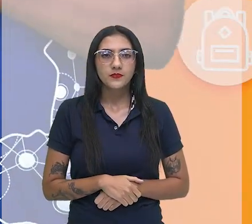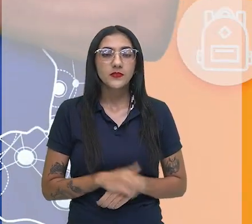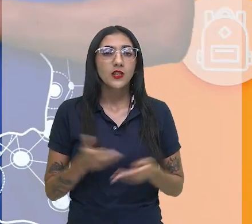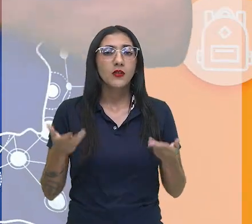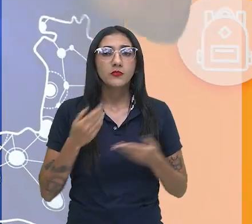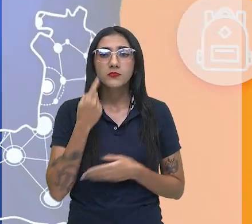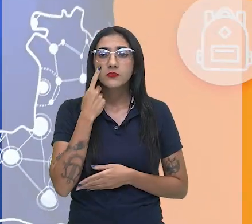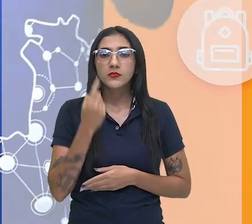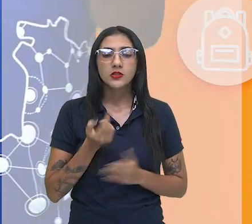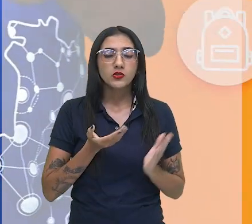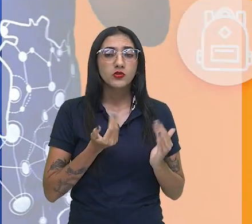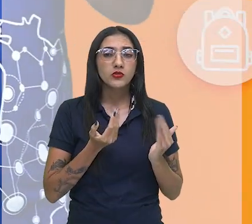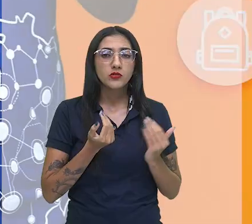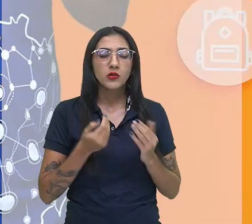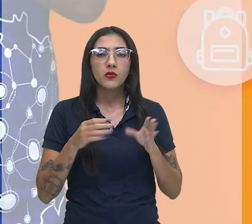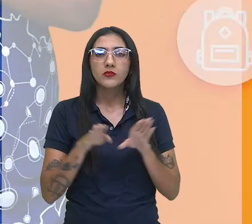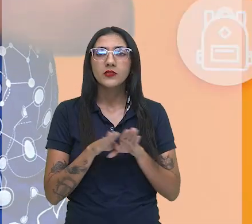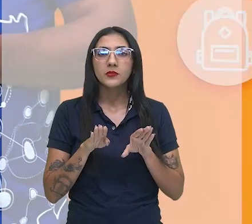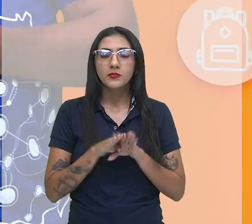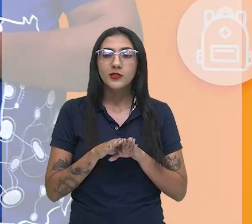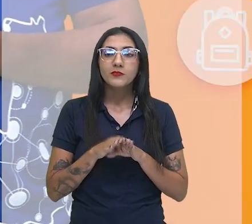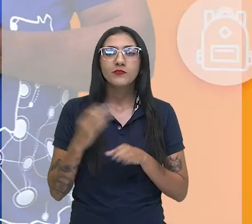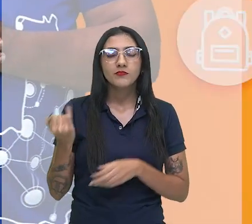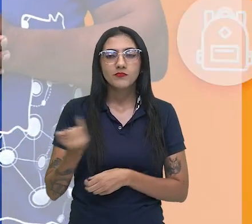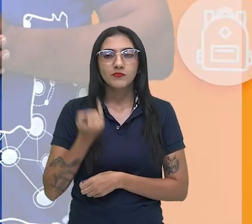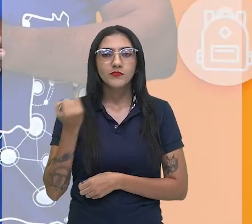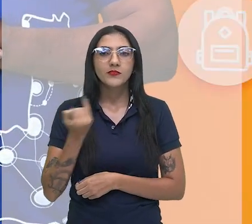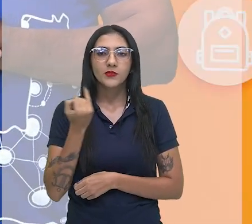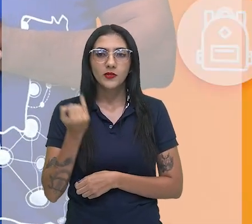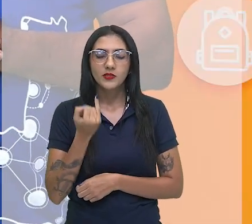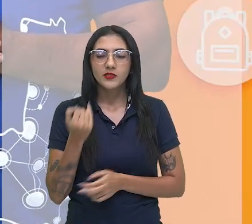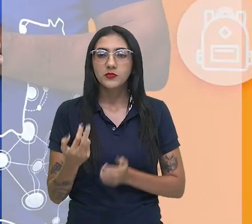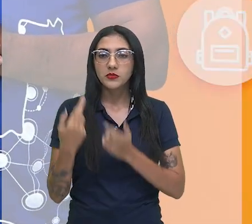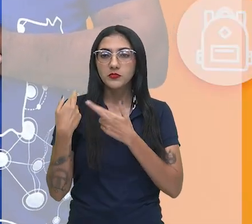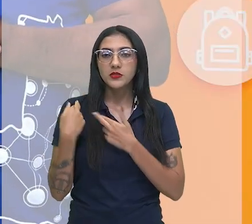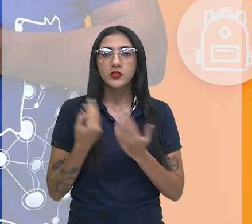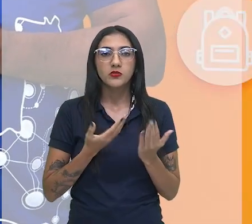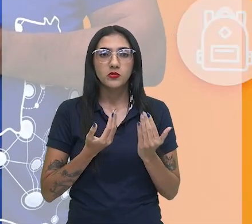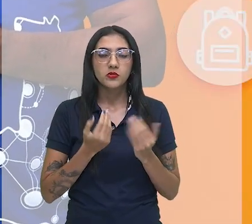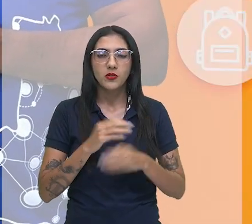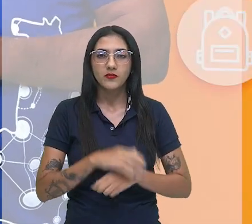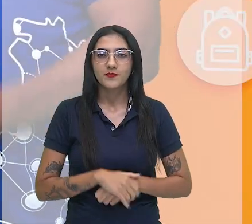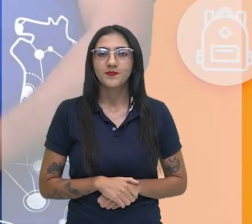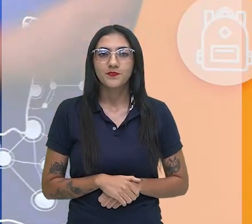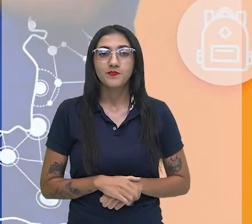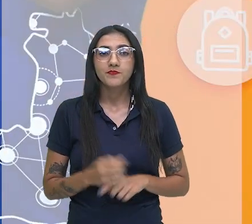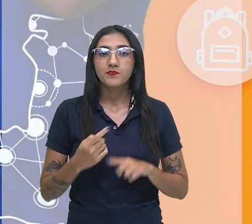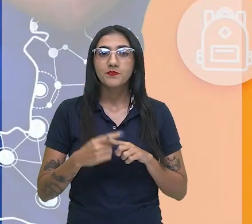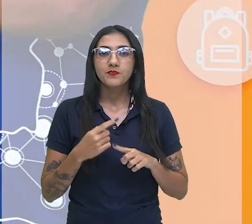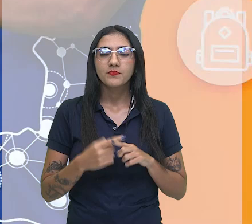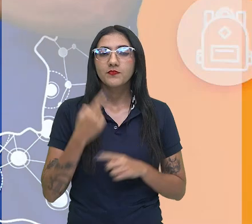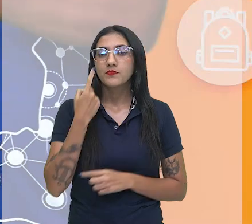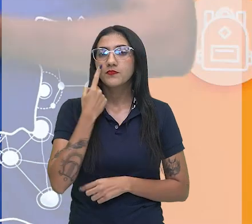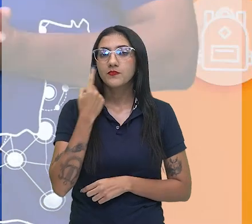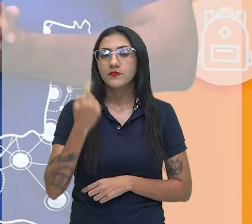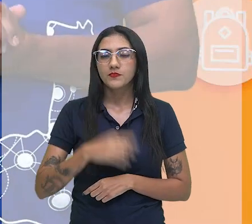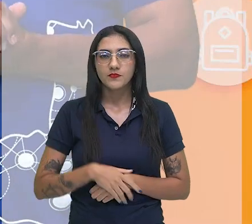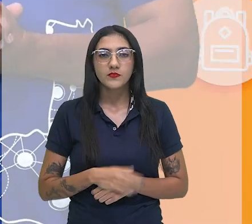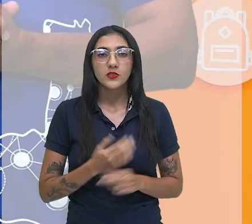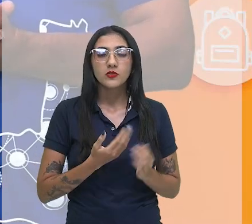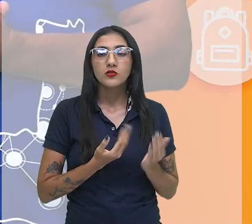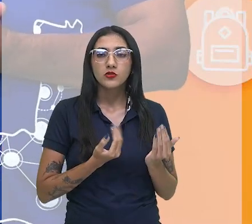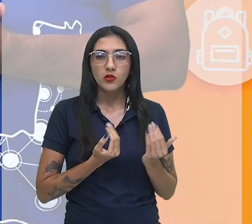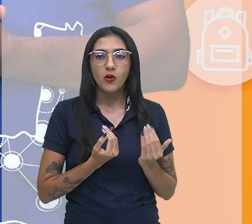A juventude também pode participar, é muito importante, né, o papel do jovem na política. Por quê? Vamos ver. O jovem tem um papel